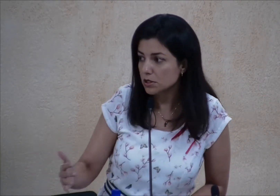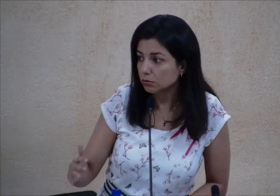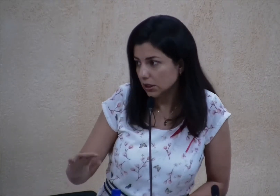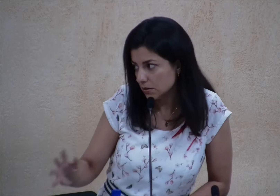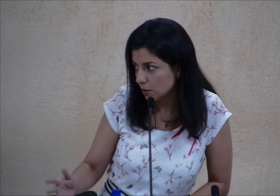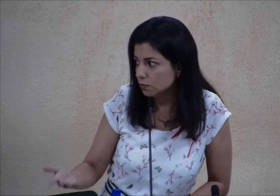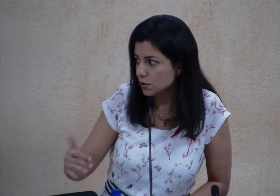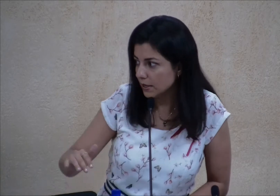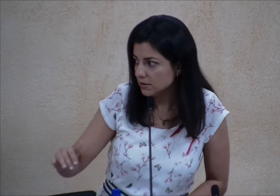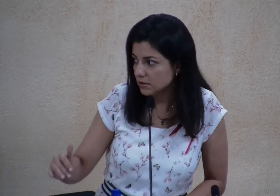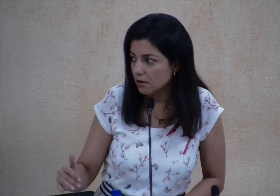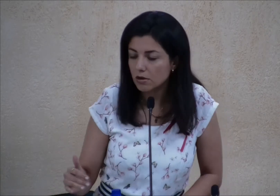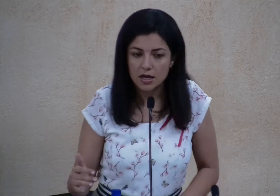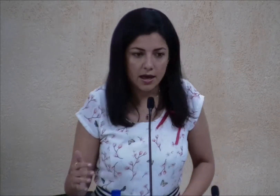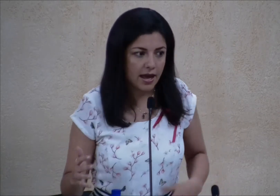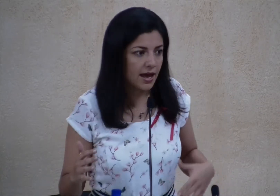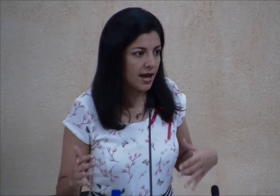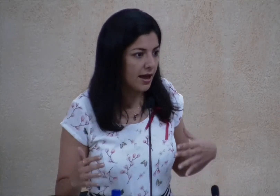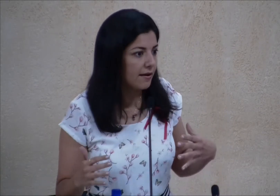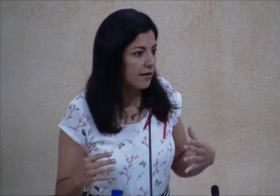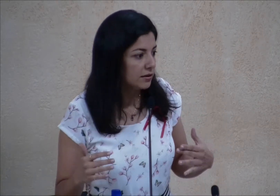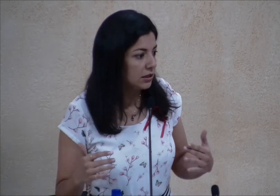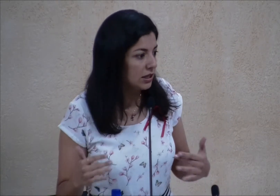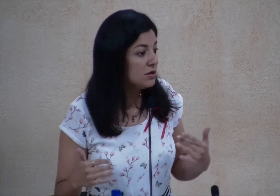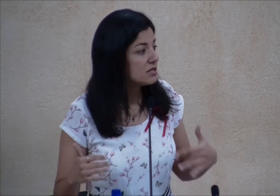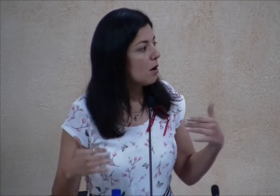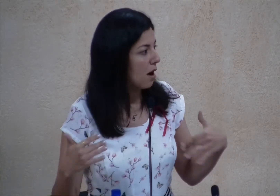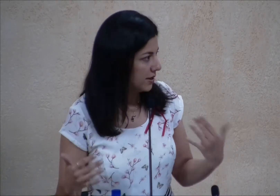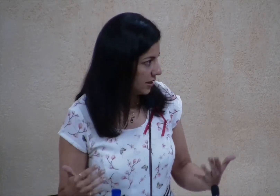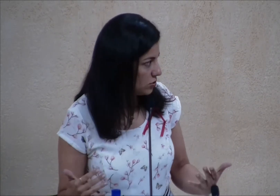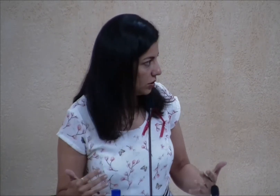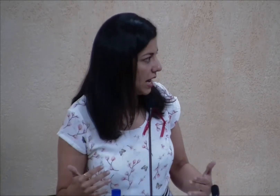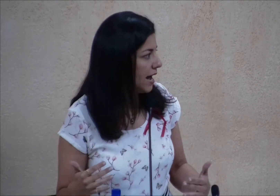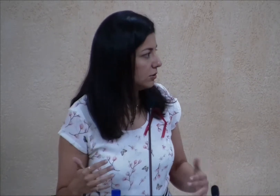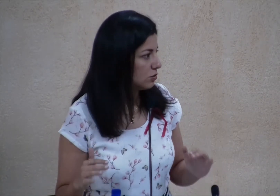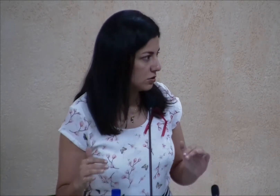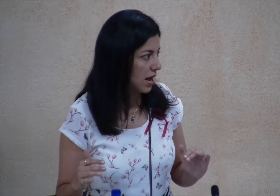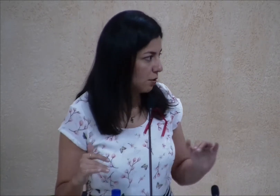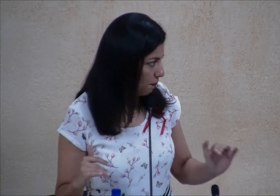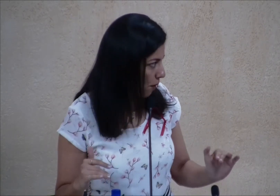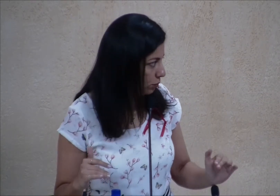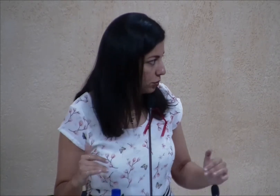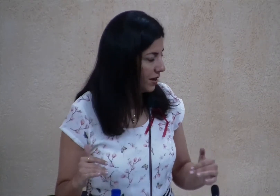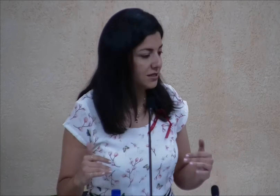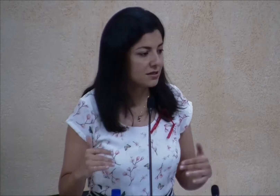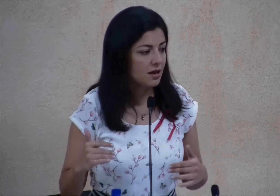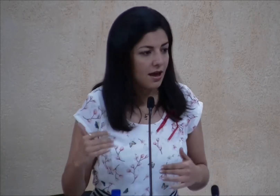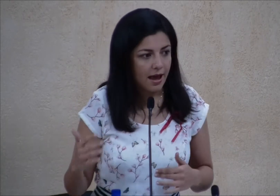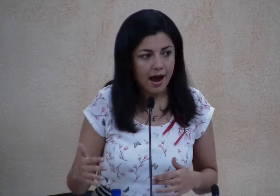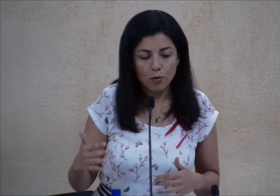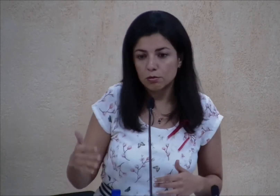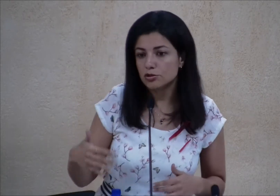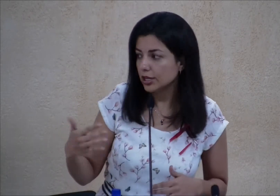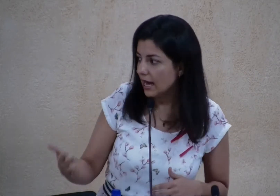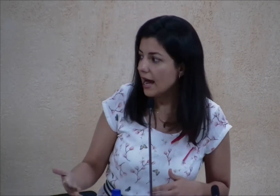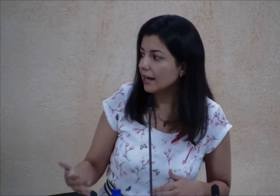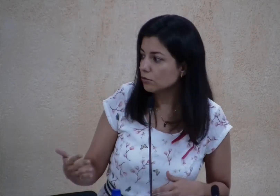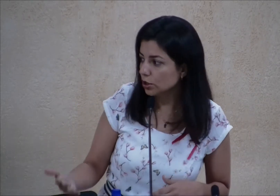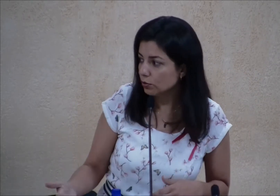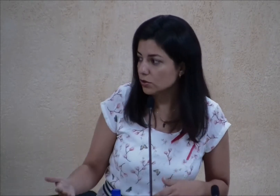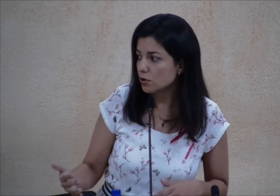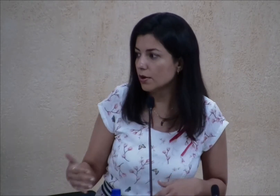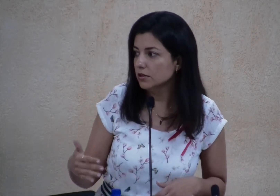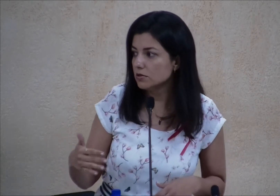Quando são transeuntes, mas não estão mal intencionados, é um ponto, mas alguns já